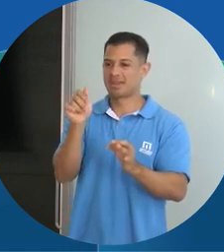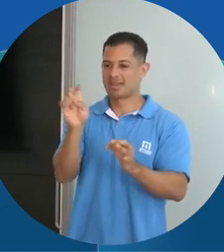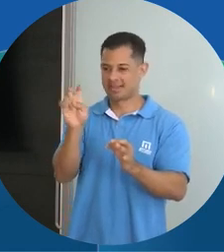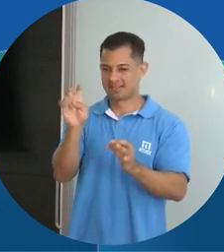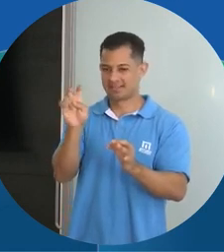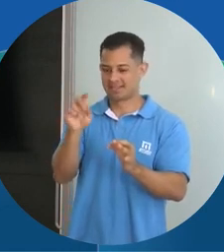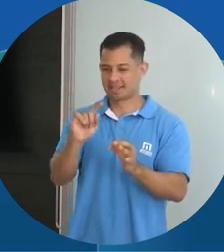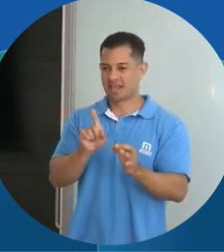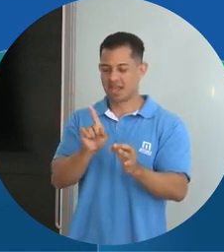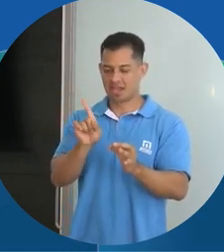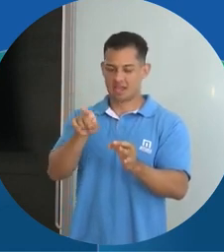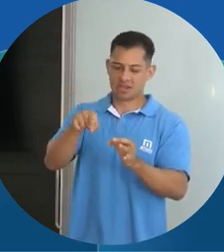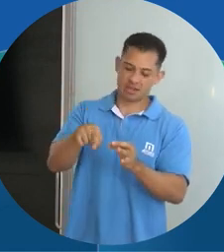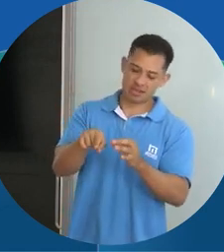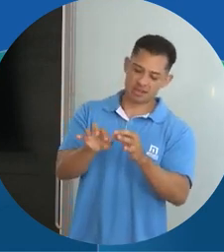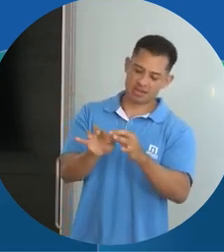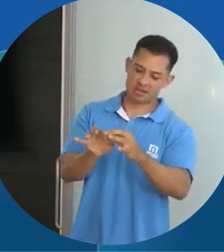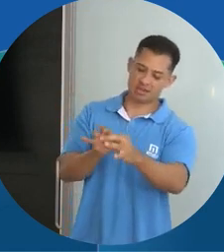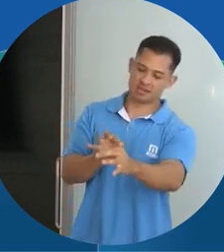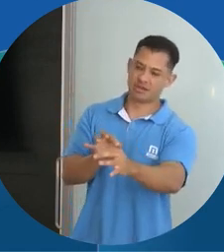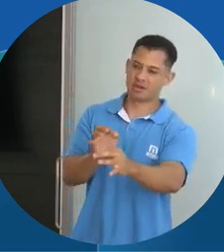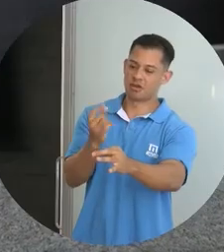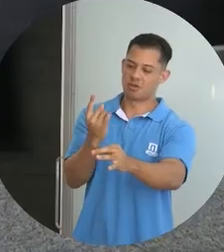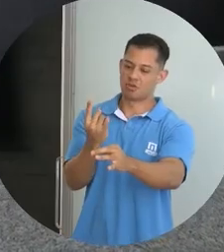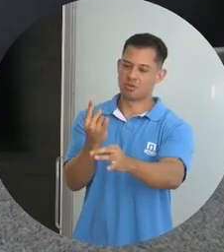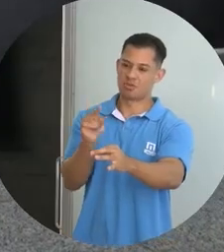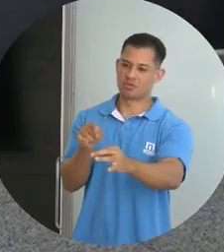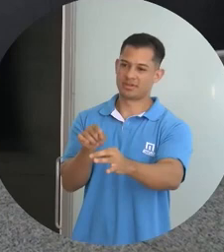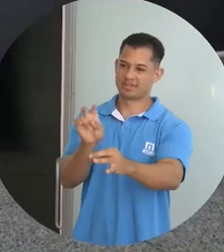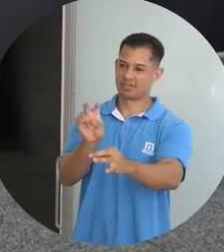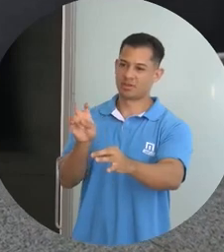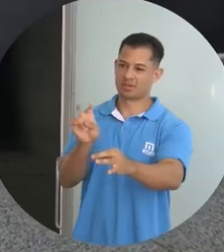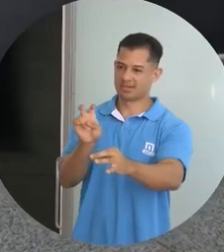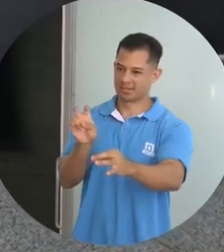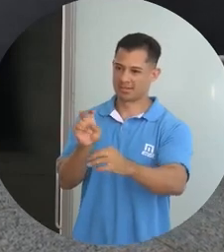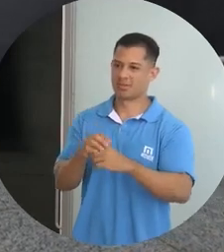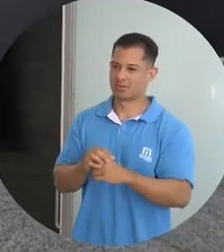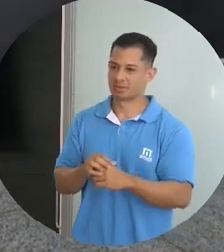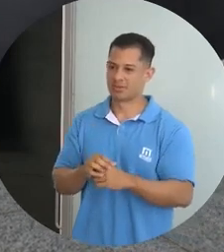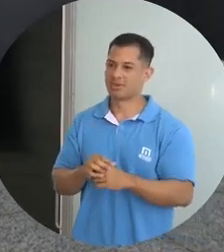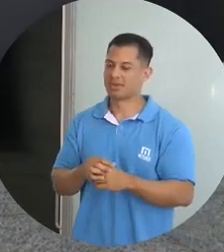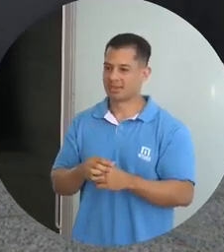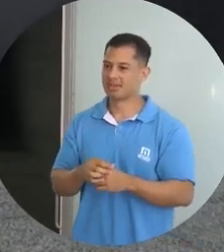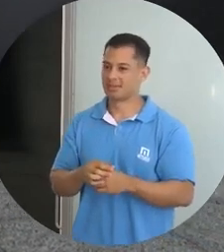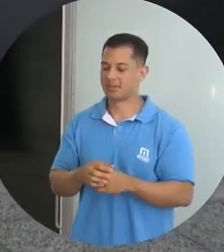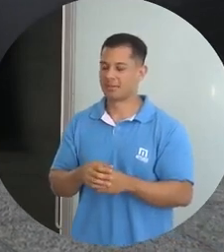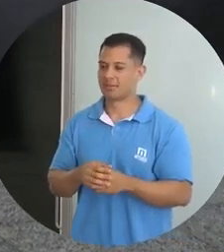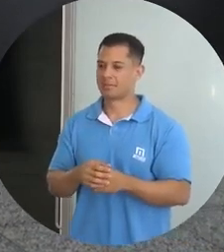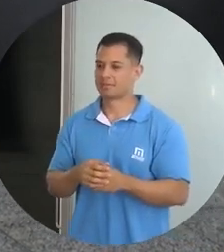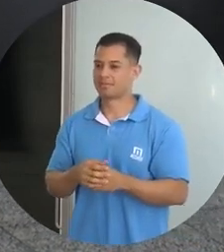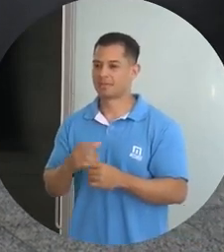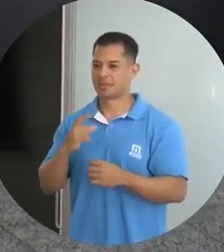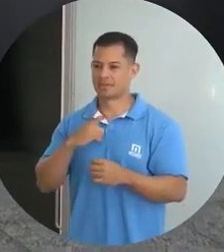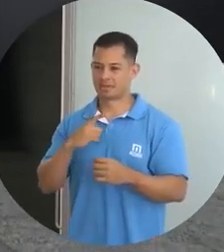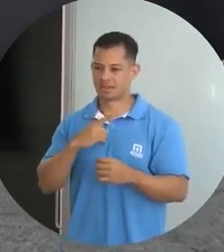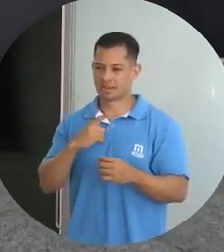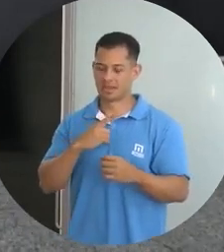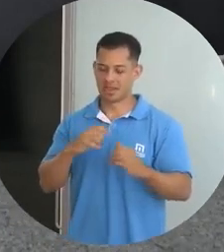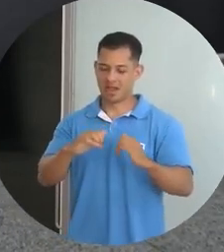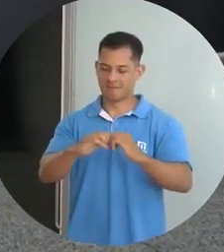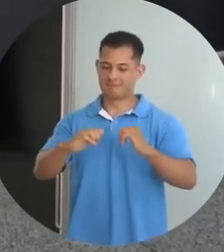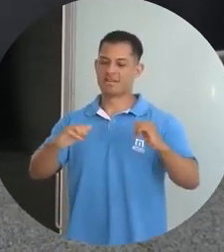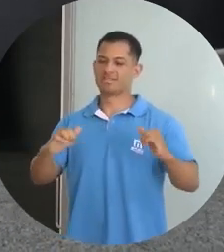horizontal 1,55 m. Então você vê que foram as estacas até bem espaçadas, né, com afastamento